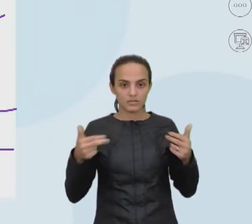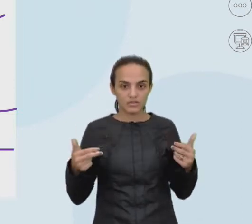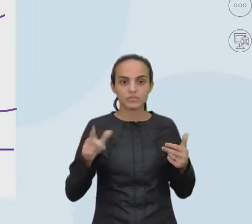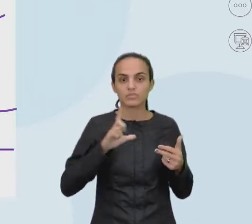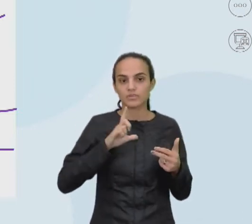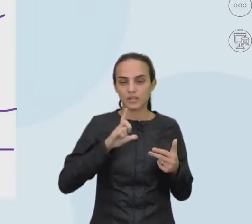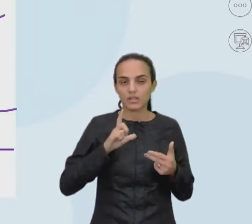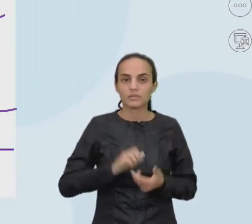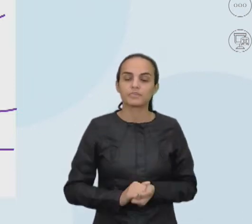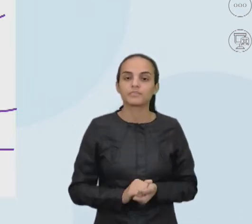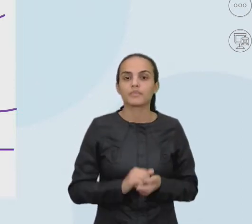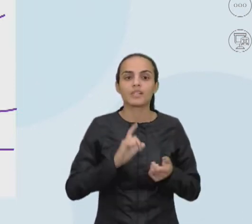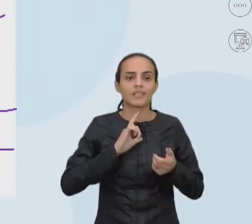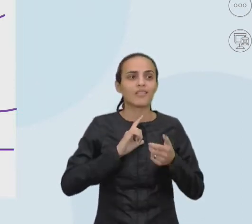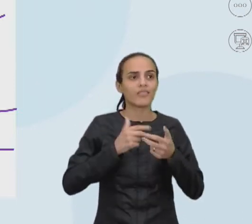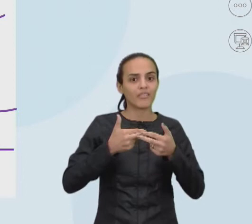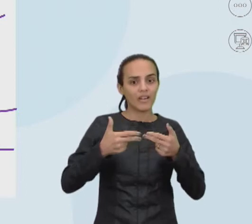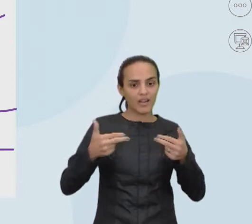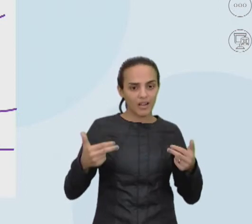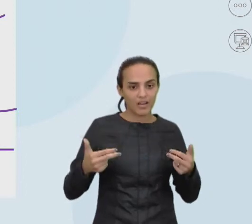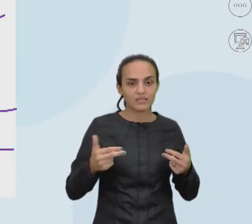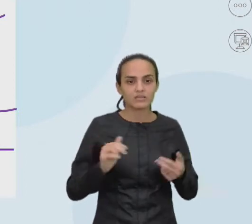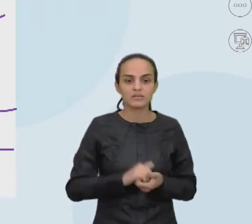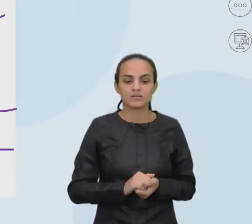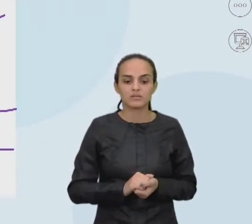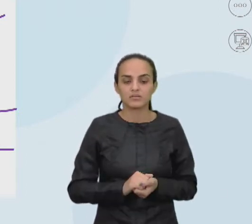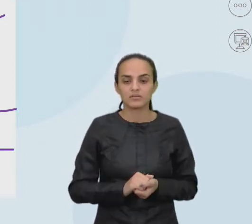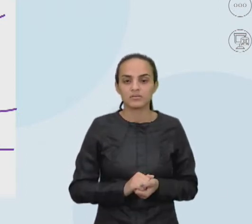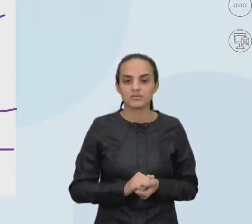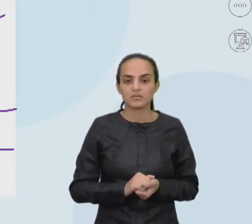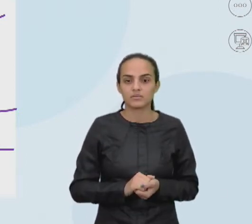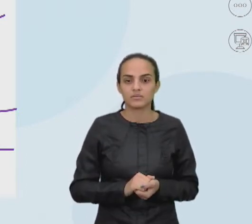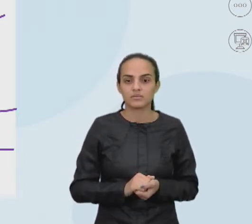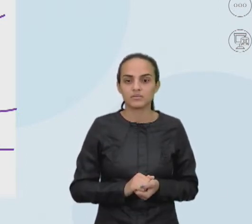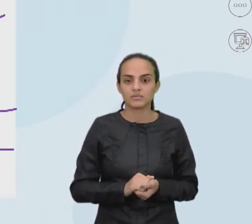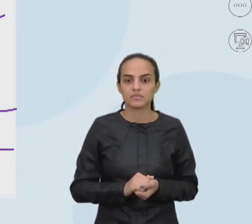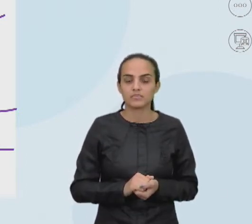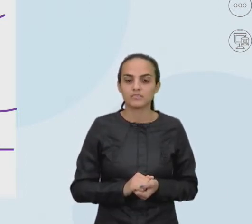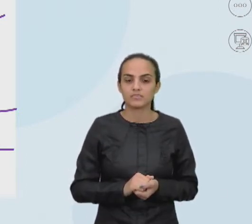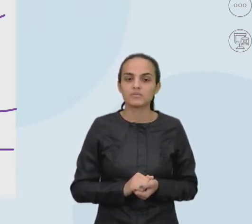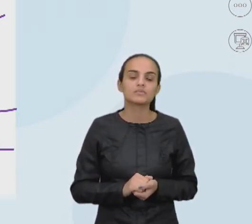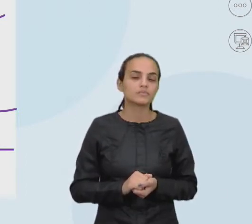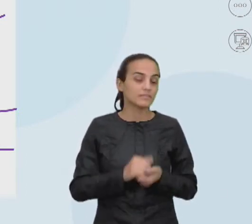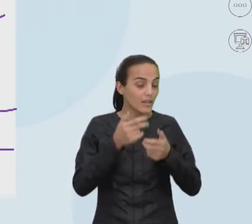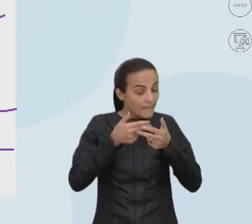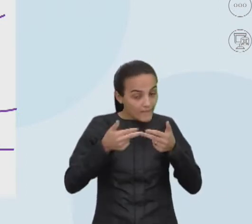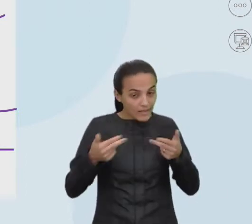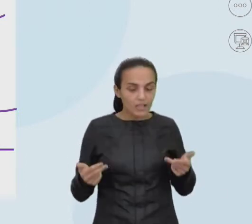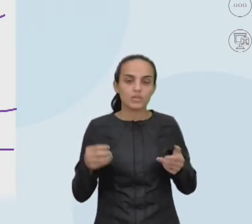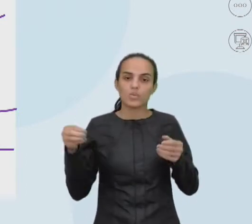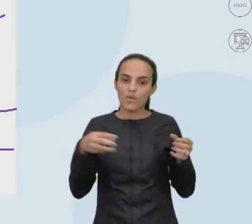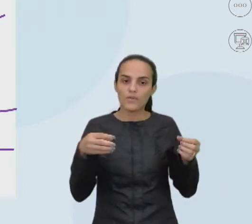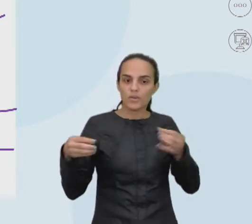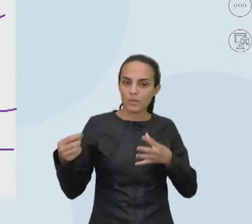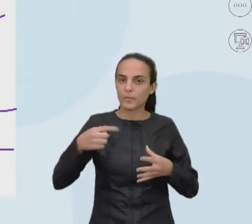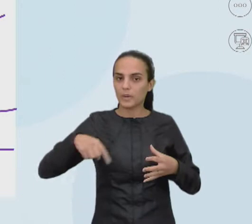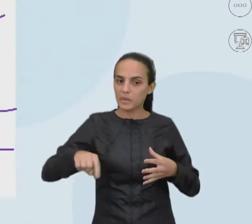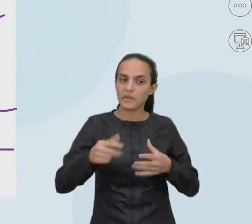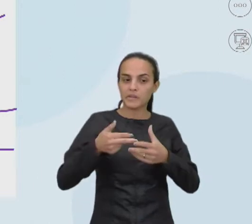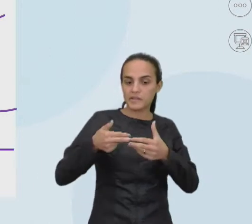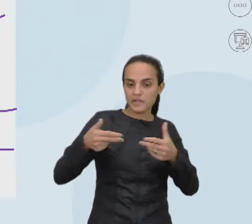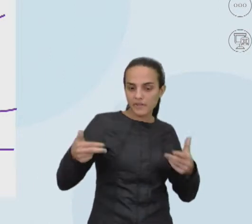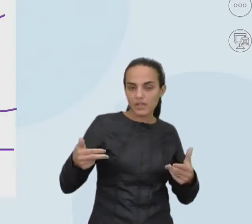renováveis, né? Vindo várias renováveis aí para... Aqui não aparece o negocinho. Vindo várias renováveis aí para a gente diversificar